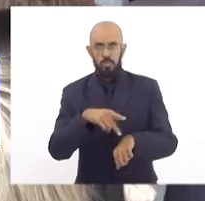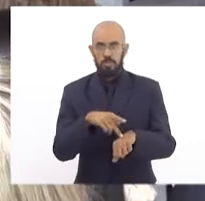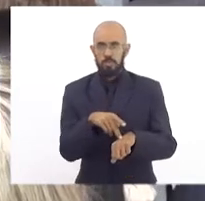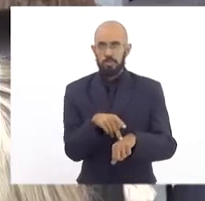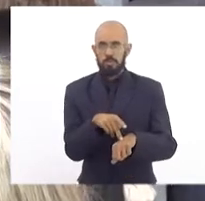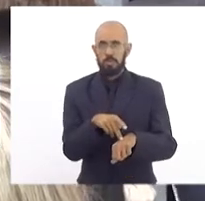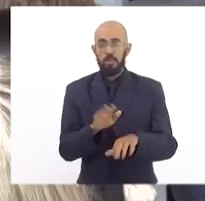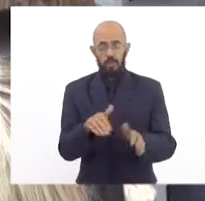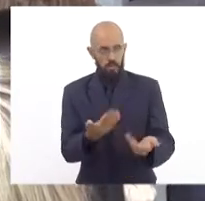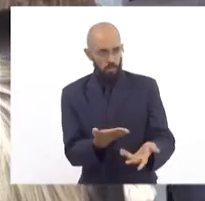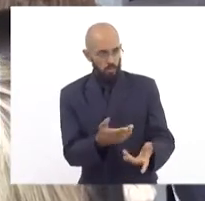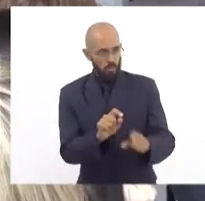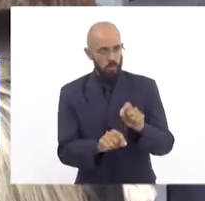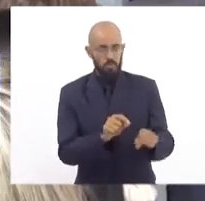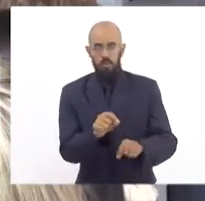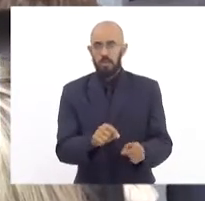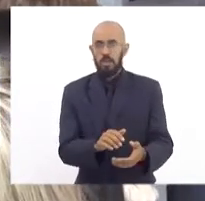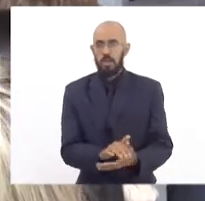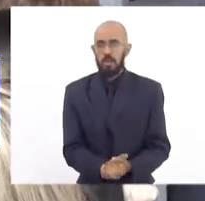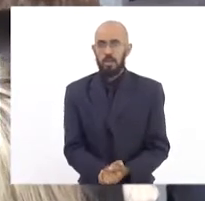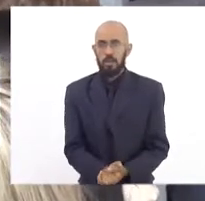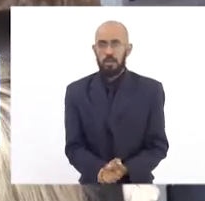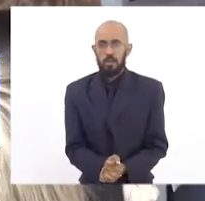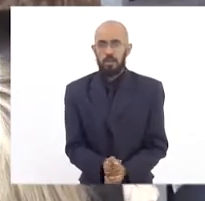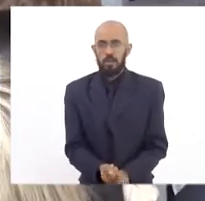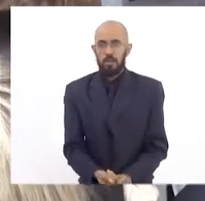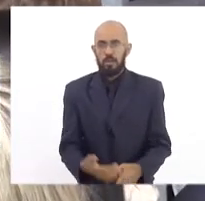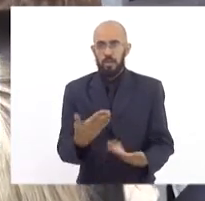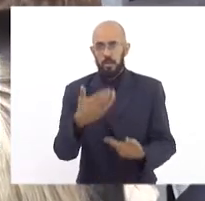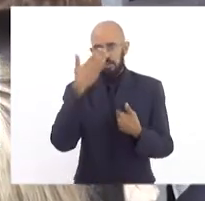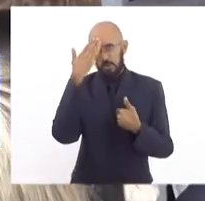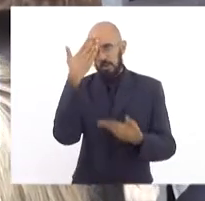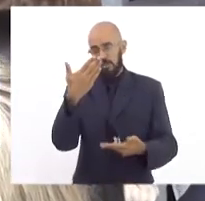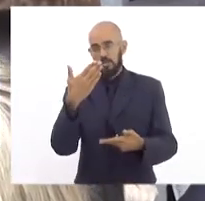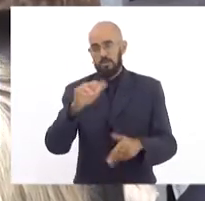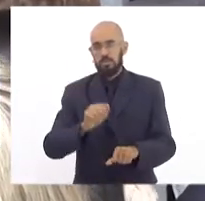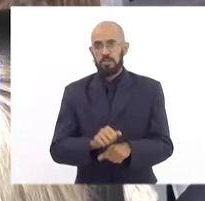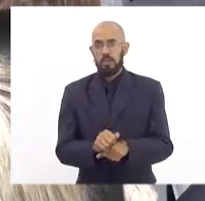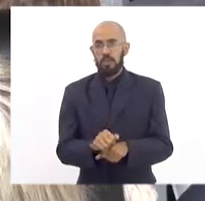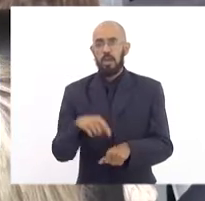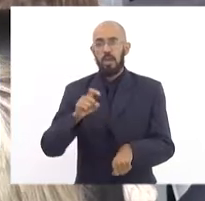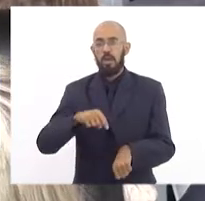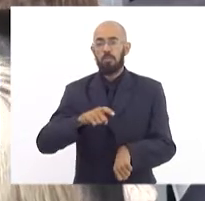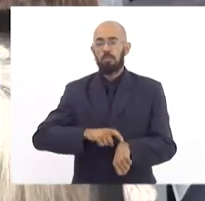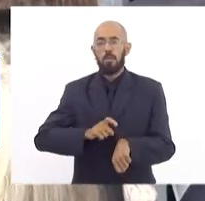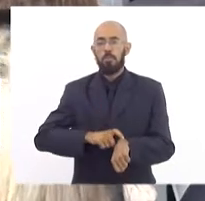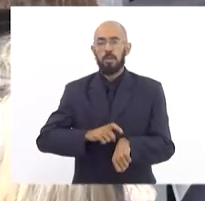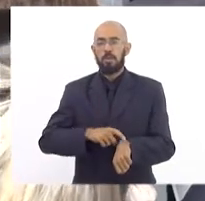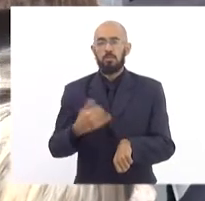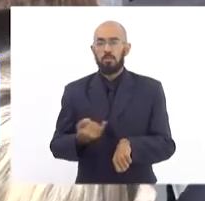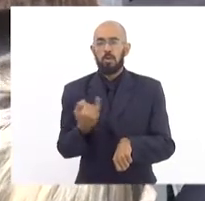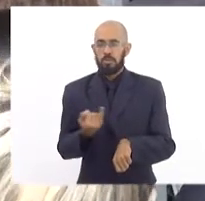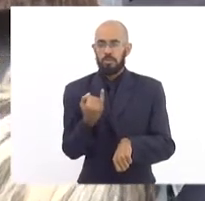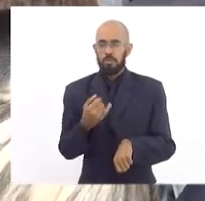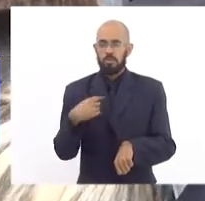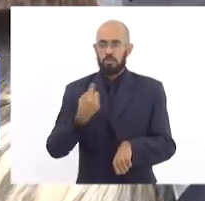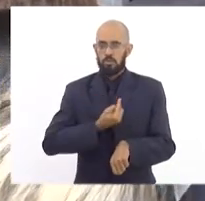aqui agradecer. Eu acho que é um momento muito, muito importante. Nós que vivemos